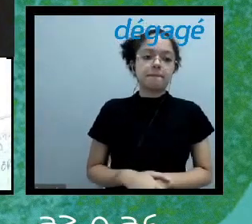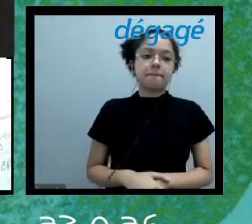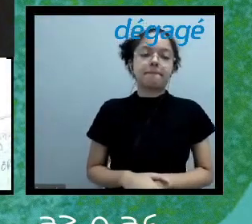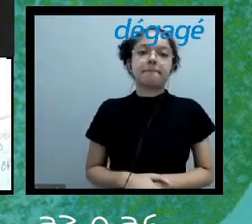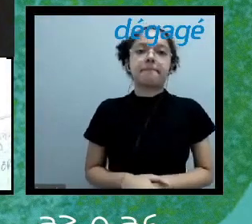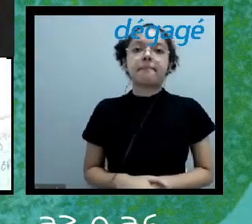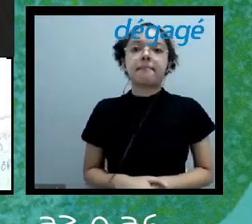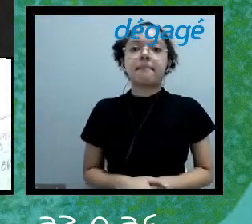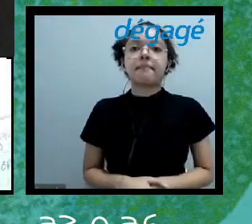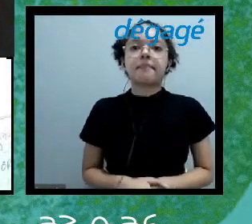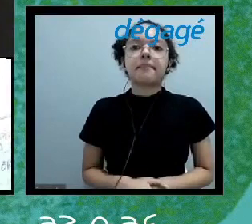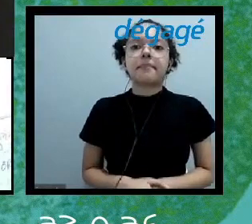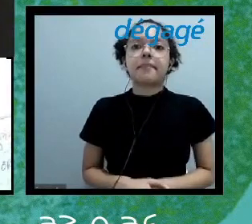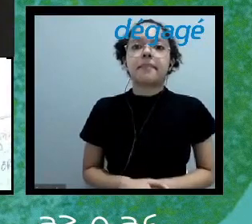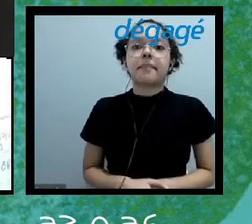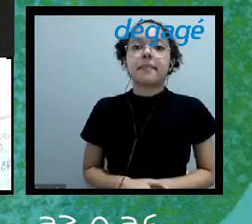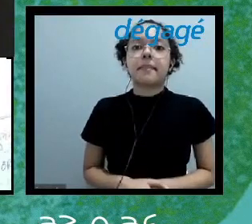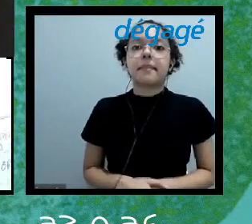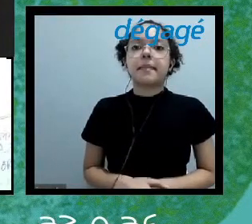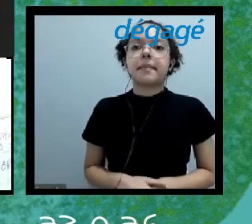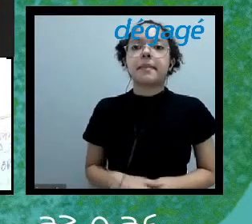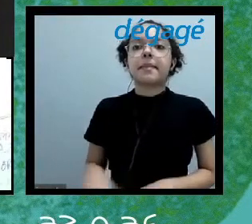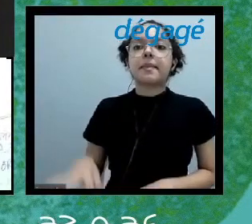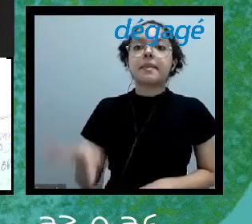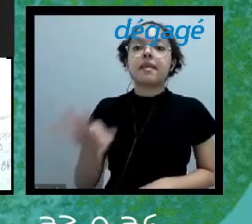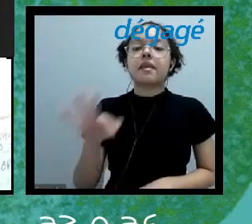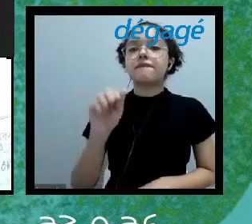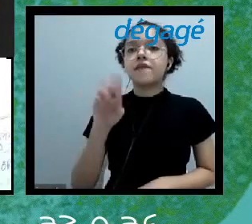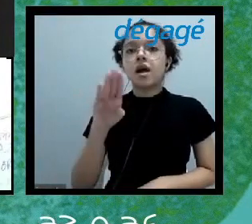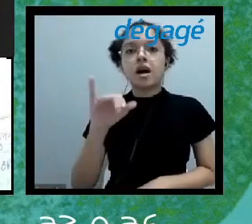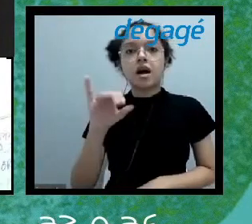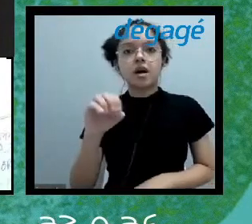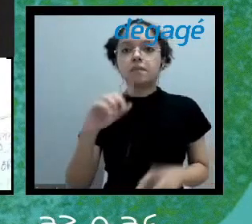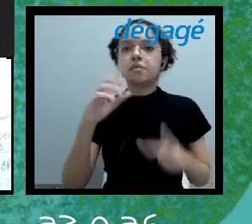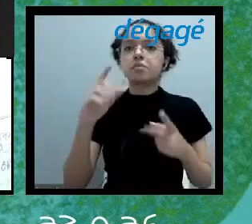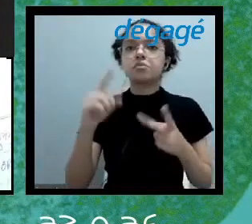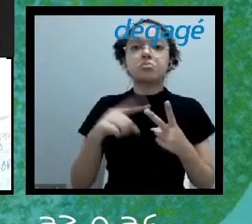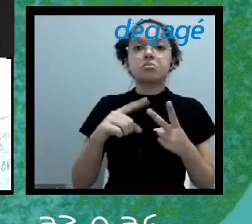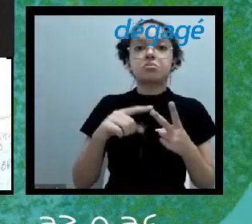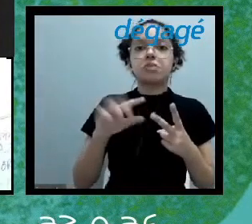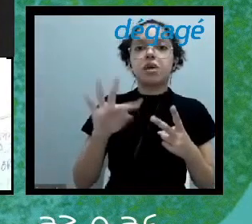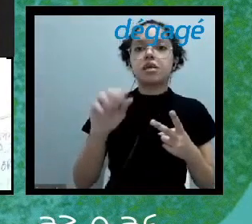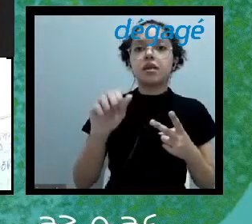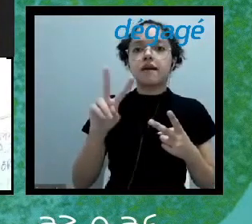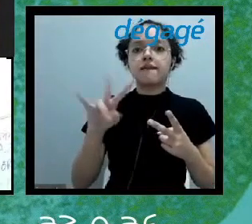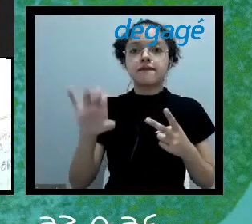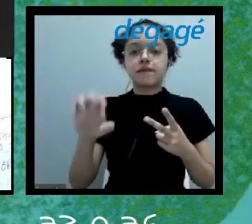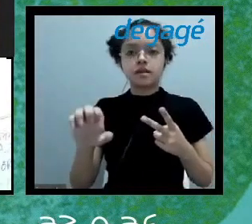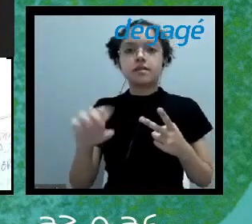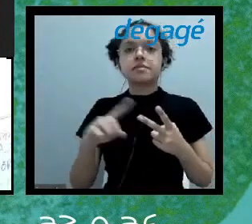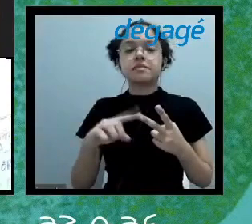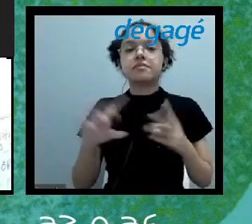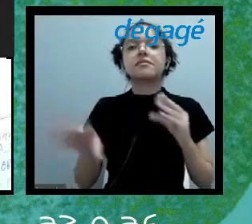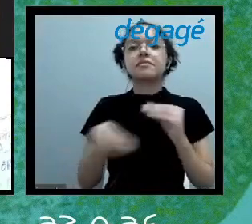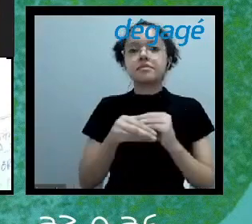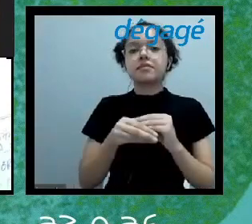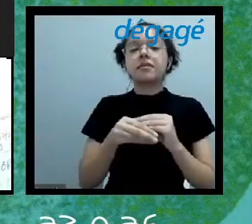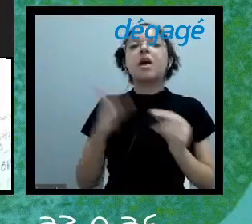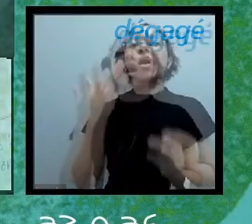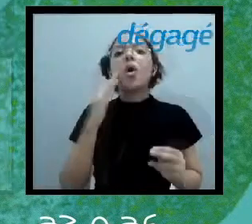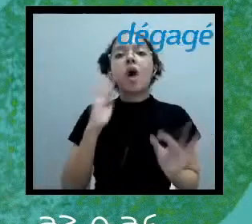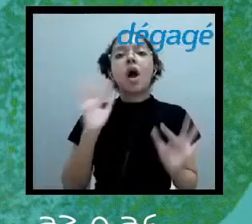Davi, Fábio, quer acrescentar alguma coisa nessa questão? Eu acho que a relação com a família,